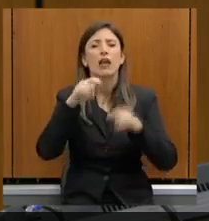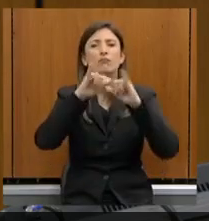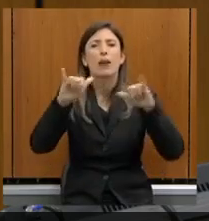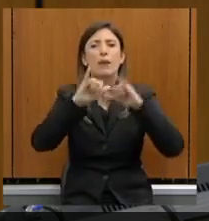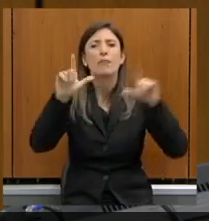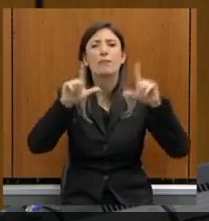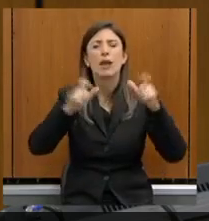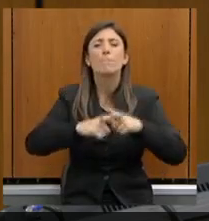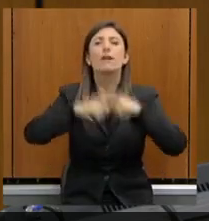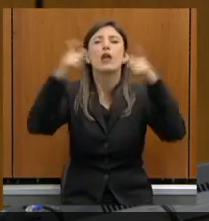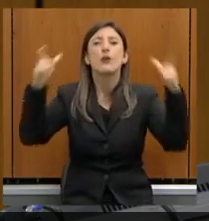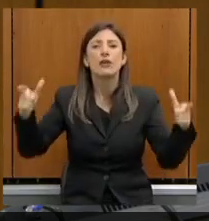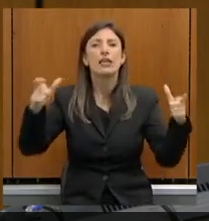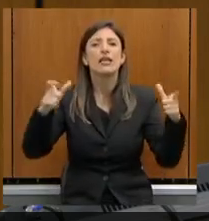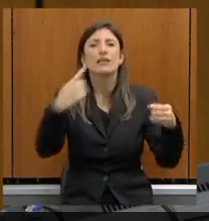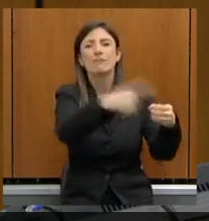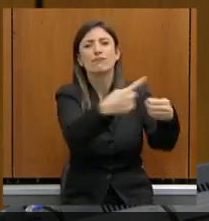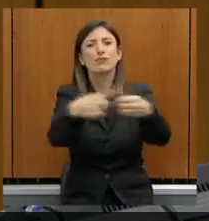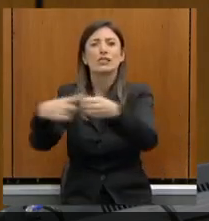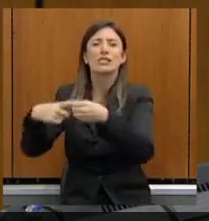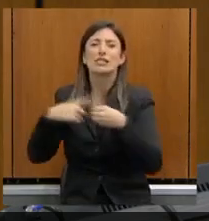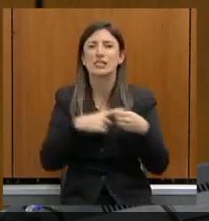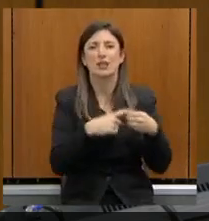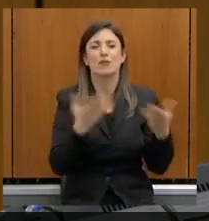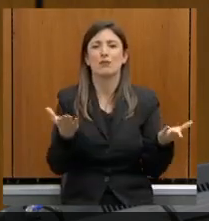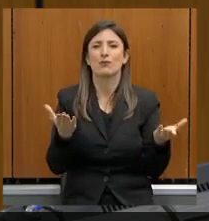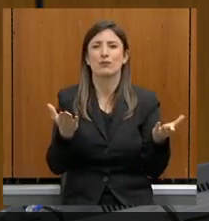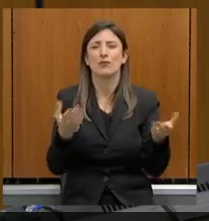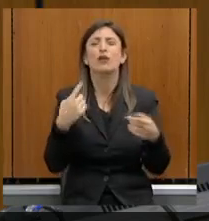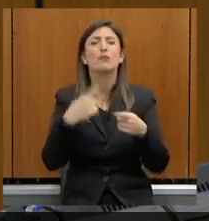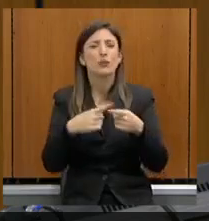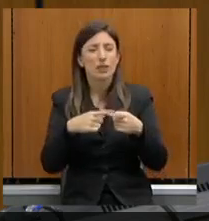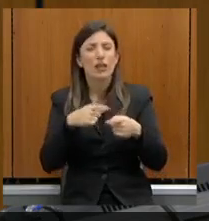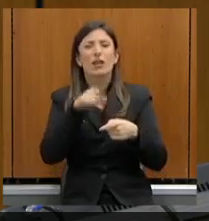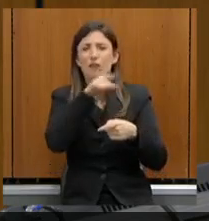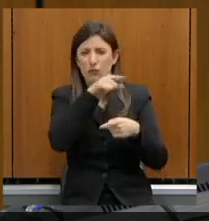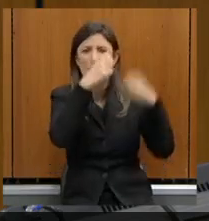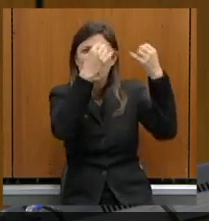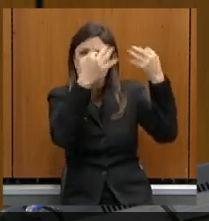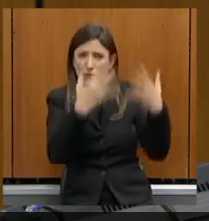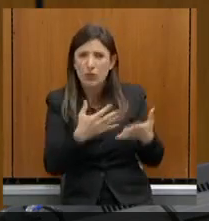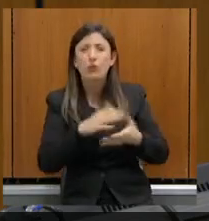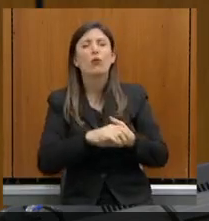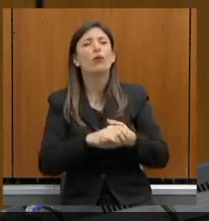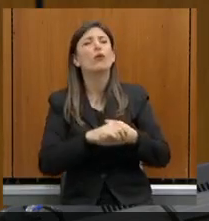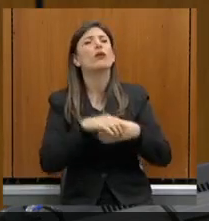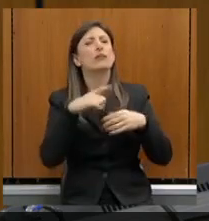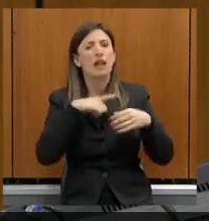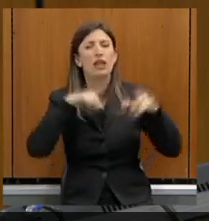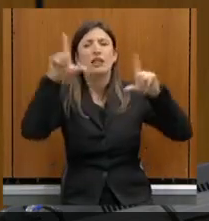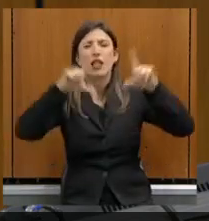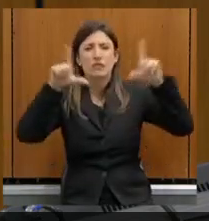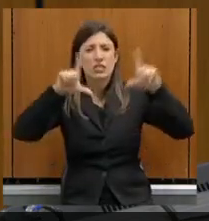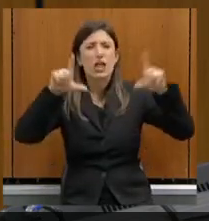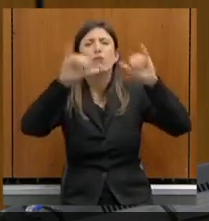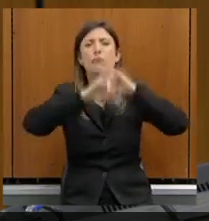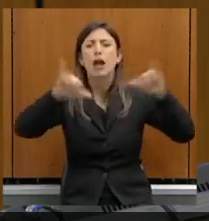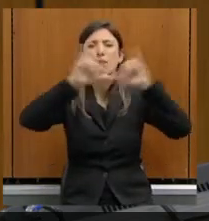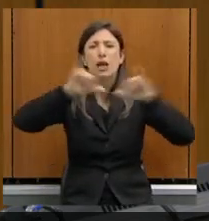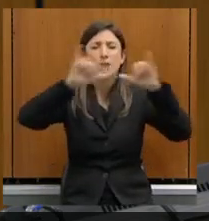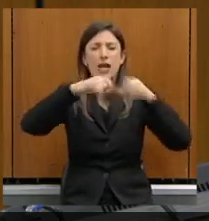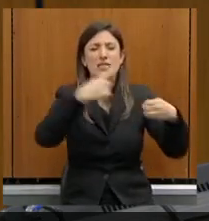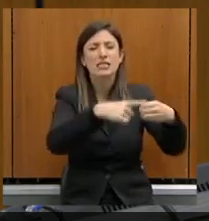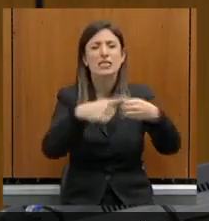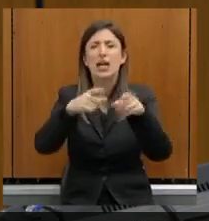Quando você fala que a Rede Minas, a TV, tem chegado no interior, infelizmente, nós temos ainda